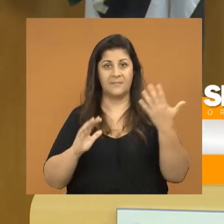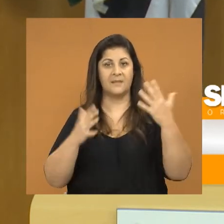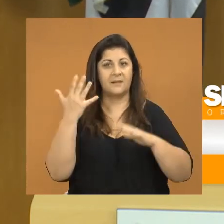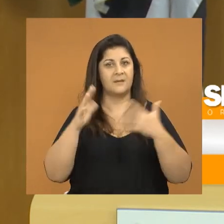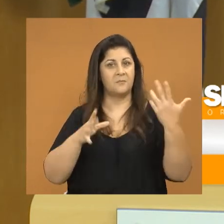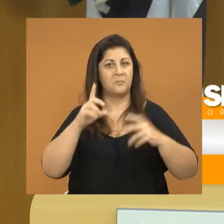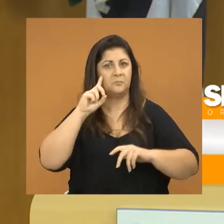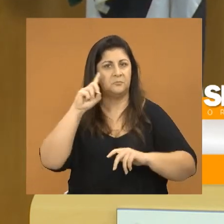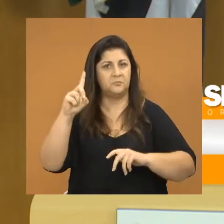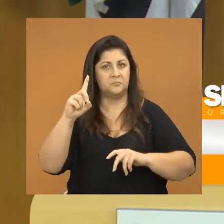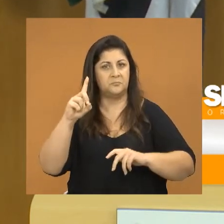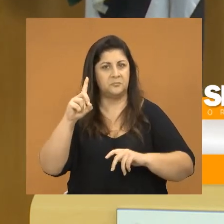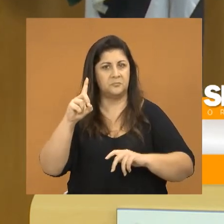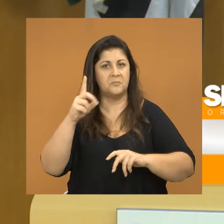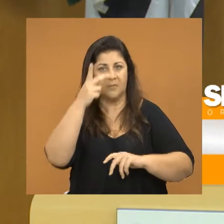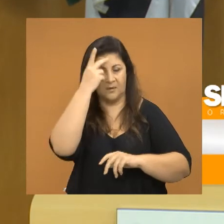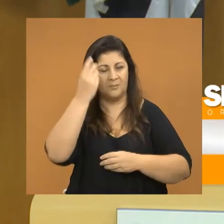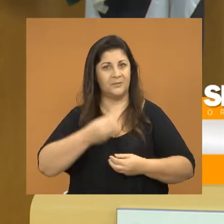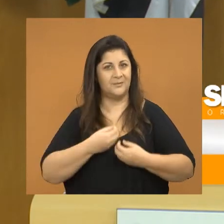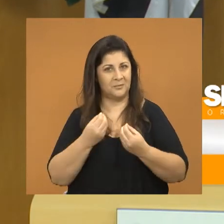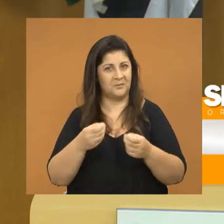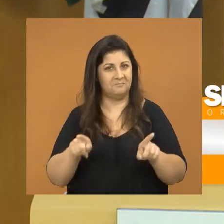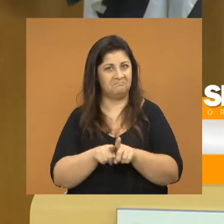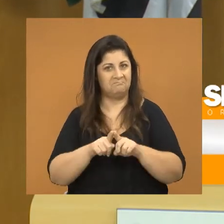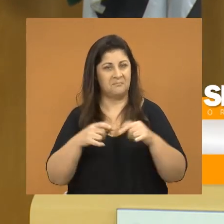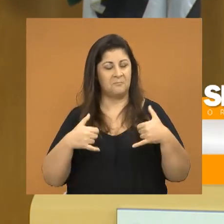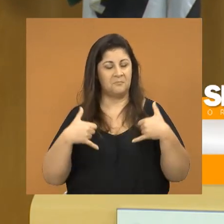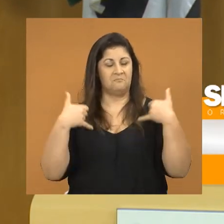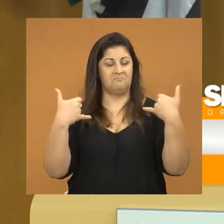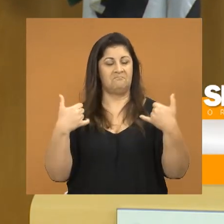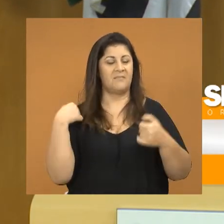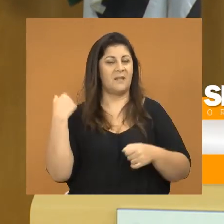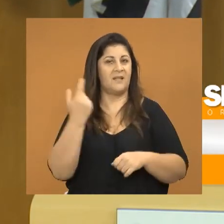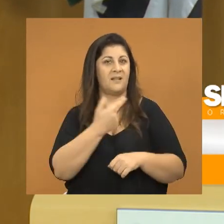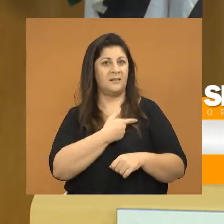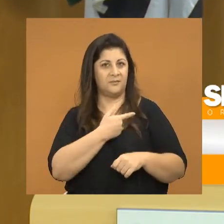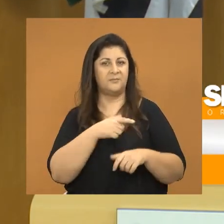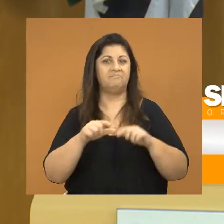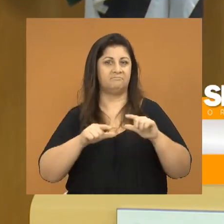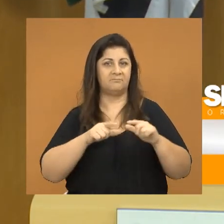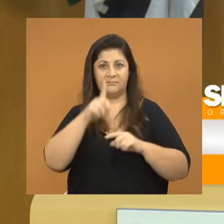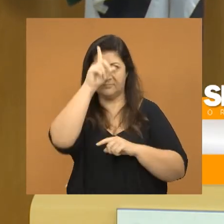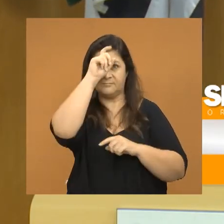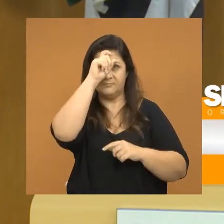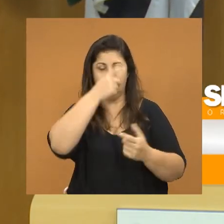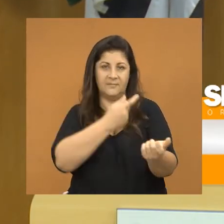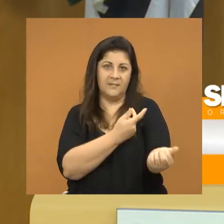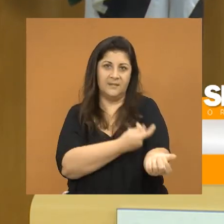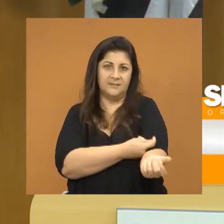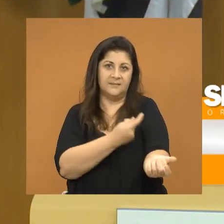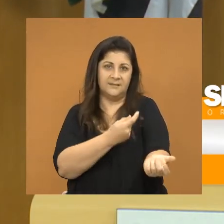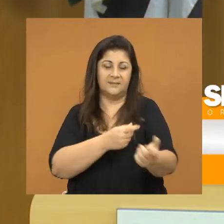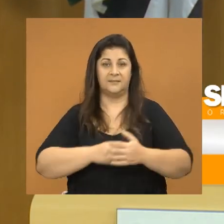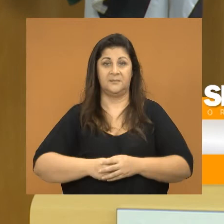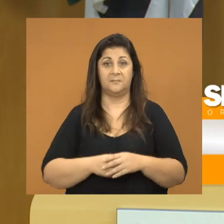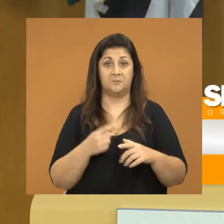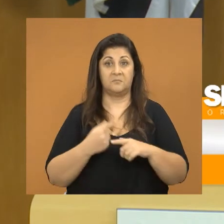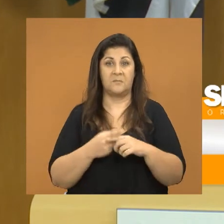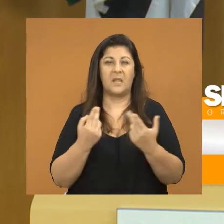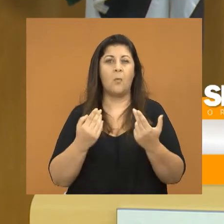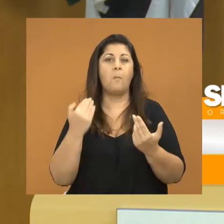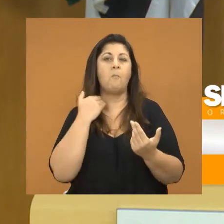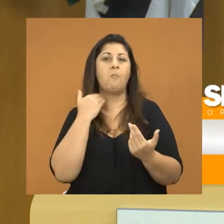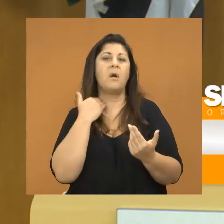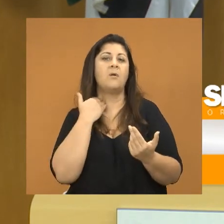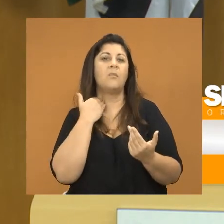do Doador também é motivo de orgulho para nós do Serviço de Hemoterapia, que somos um banco de sangue grande,